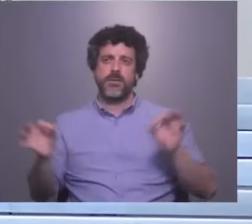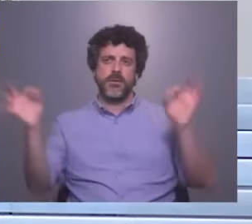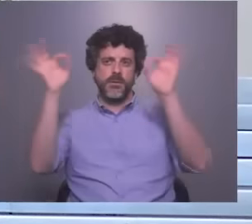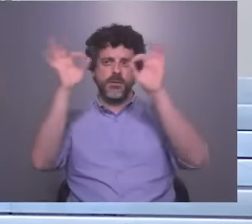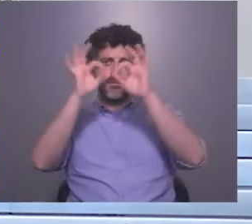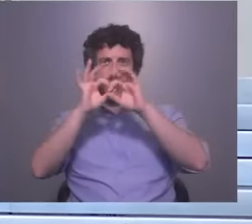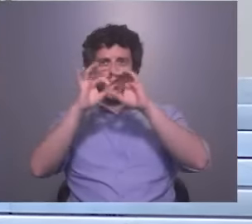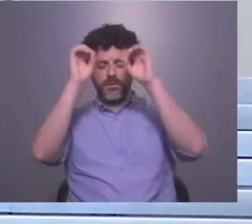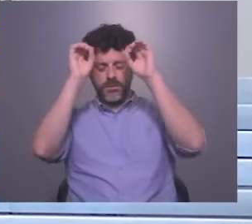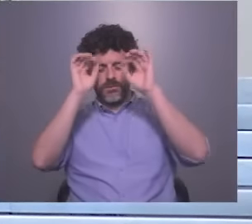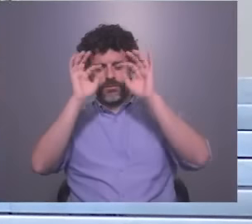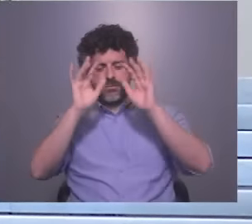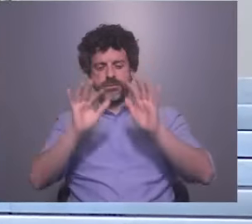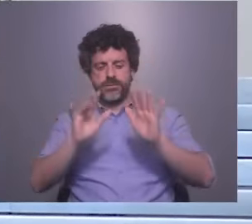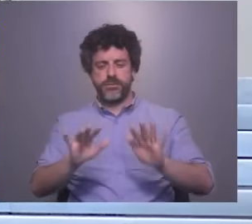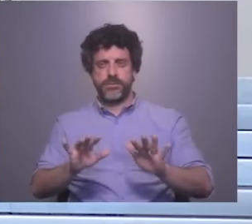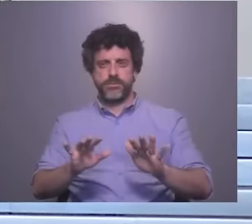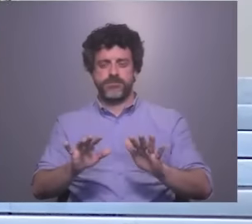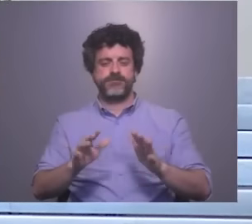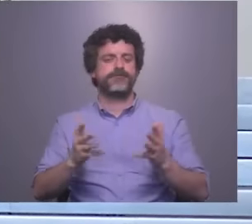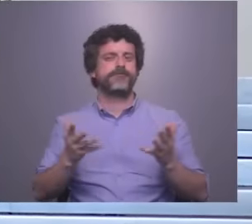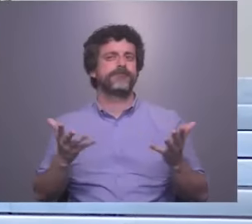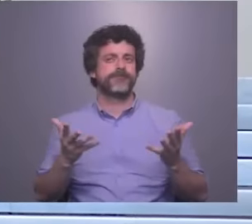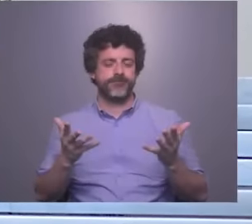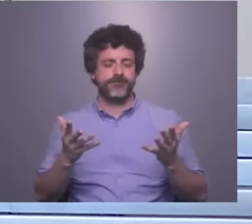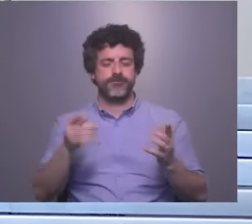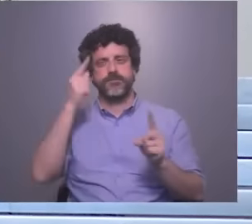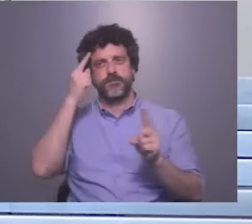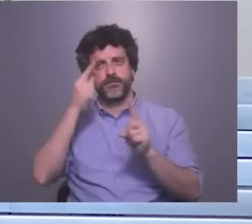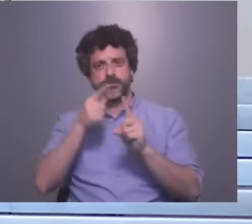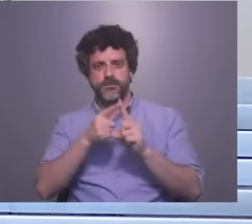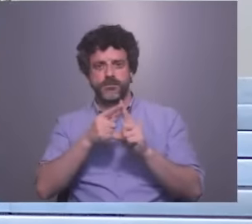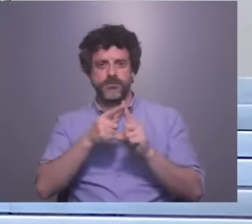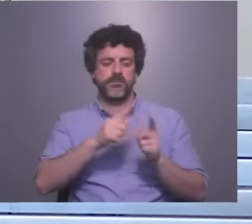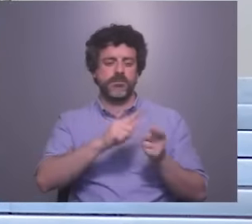mortos, humildemente vos suplicamos.